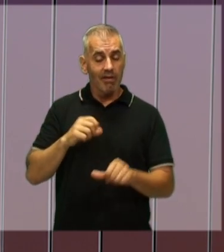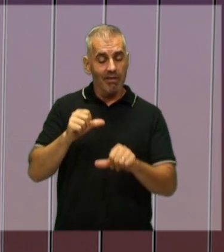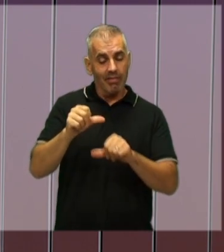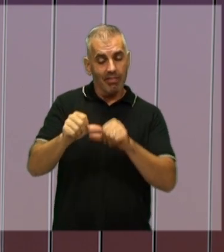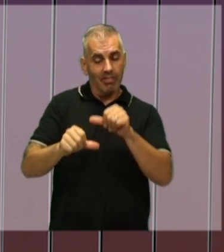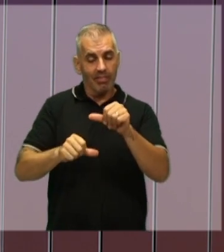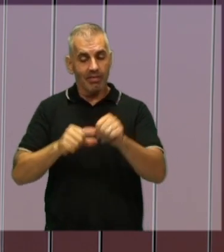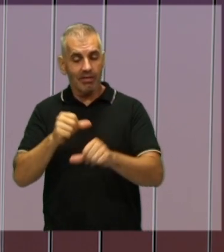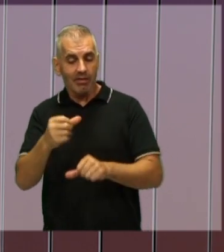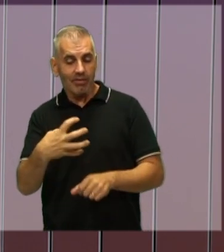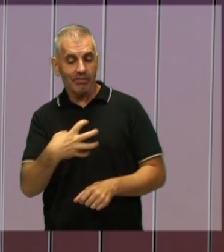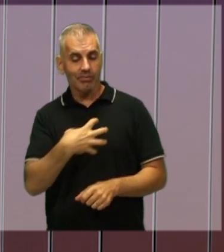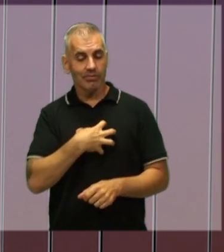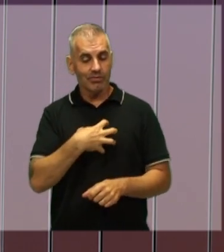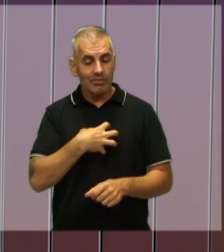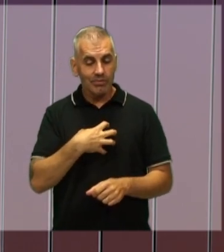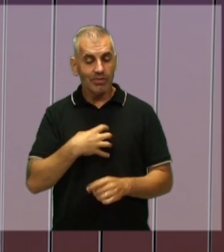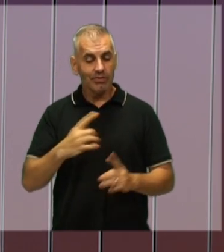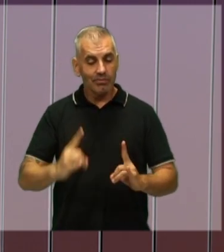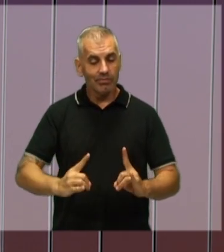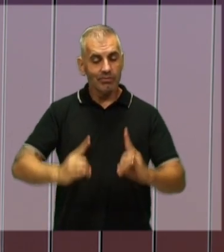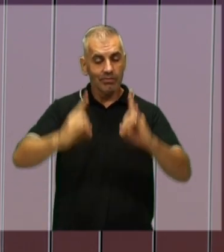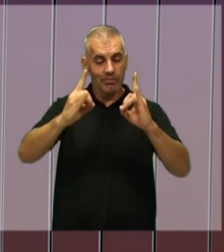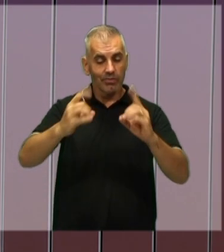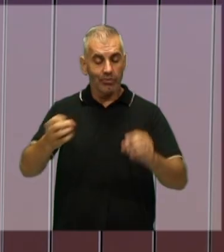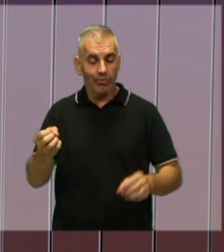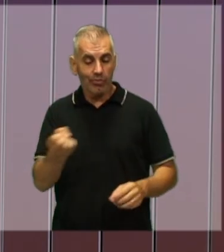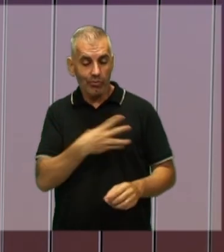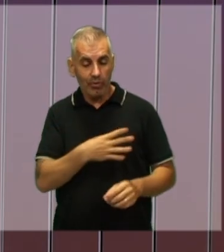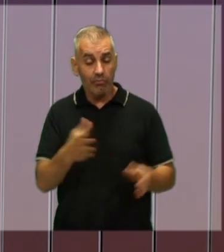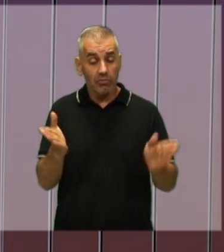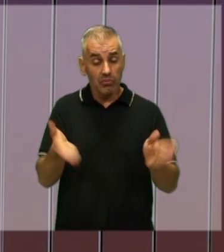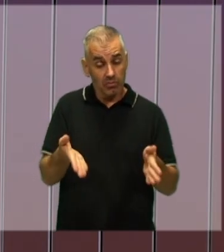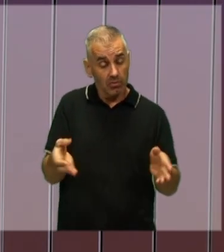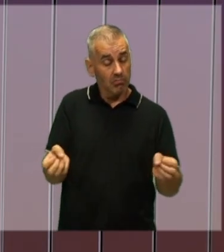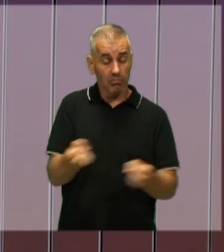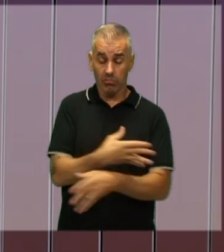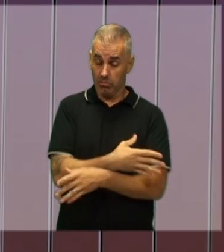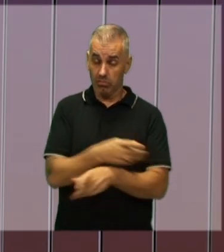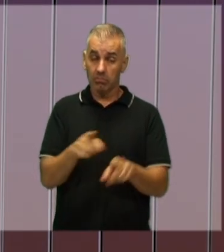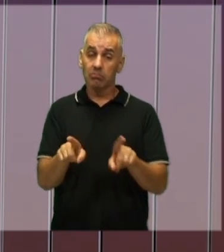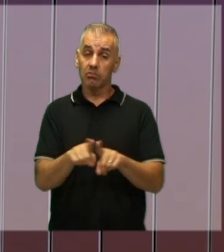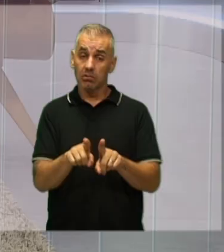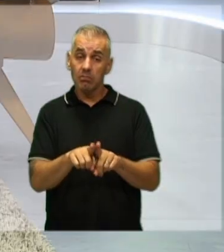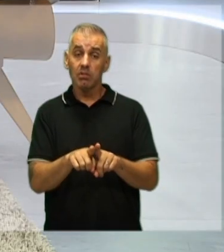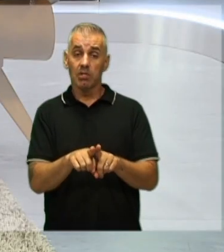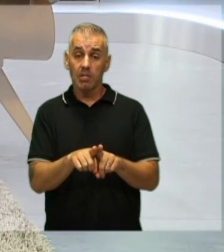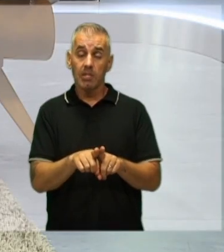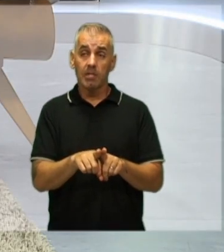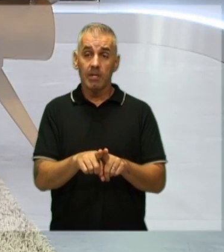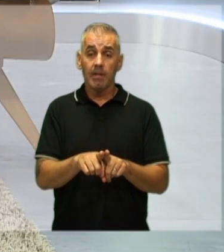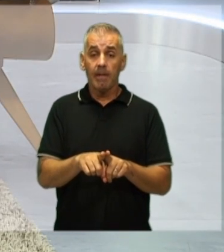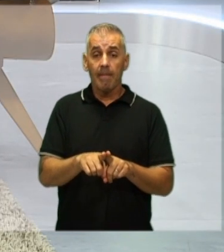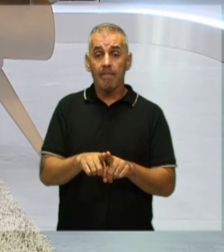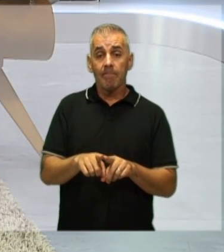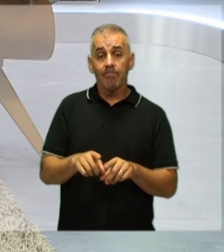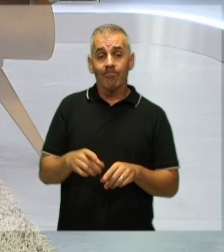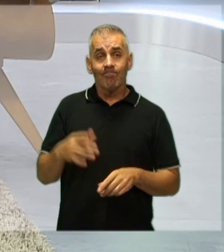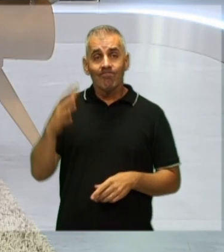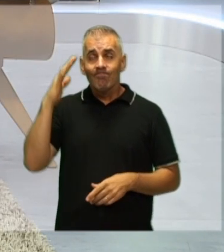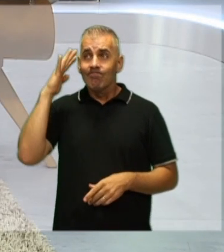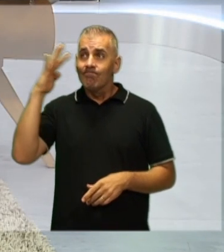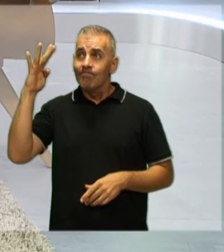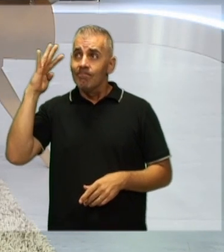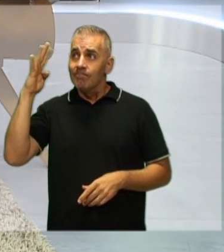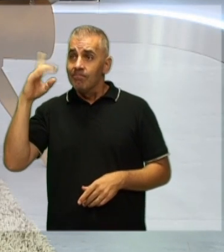readequação, tanto dos já construídos, quanto dos que estão para construir, para que não haja esse infortúnio, né? Imagina,